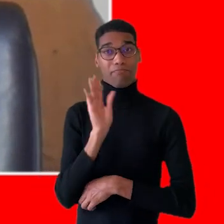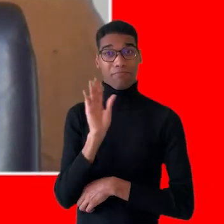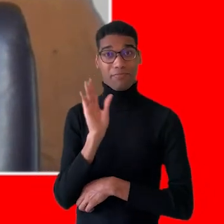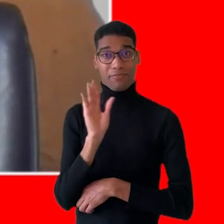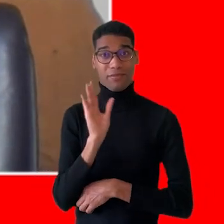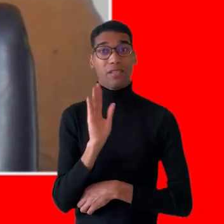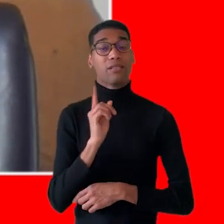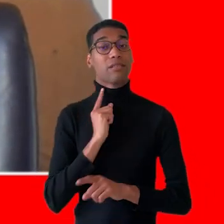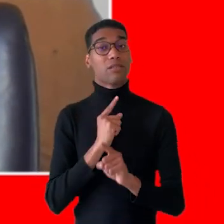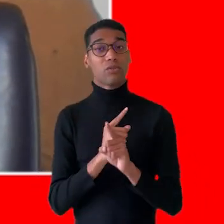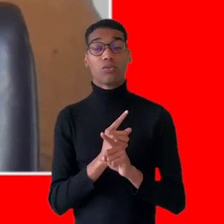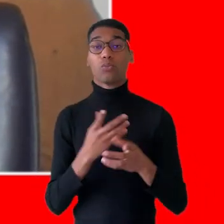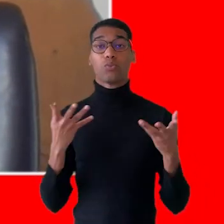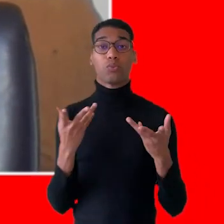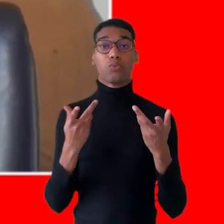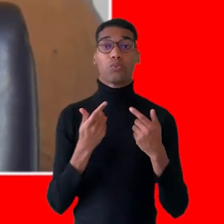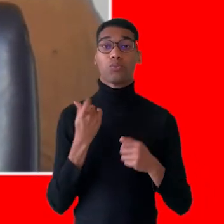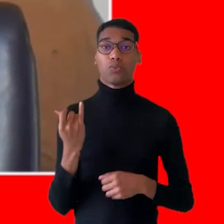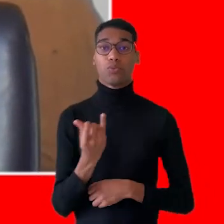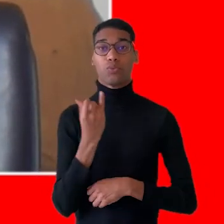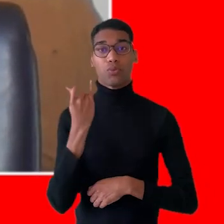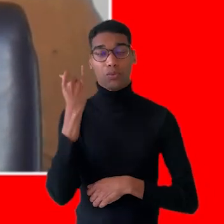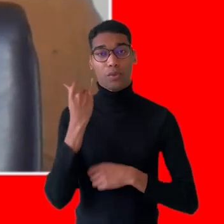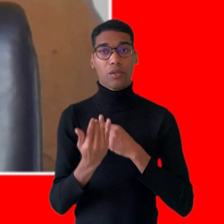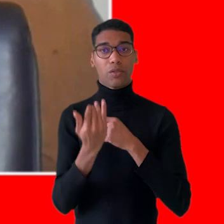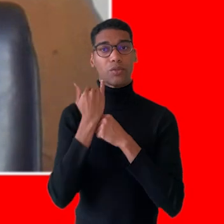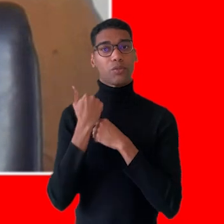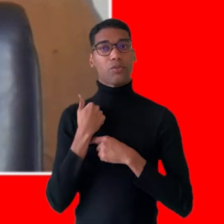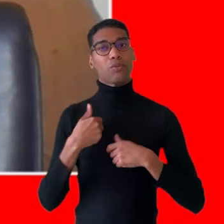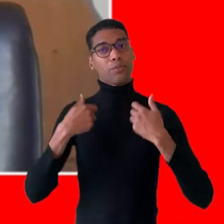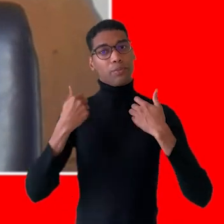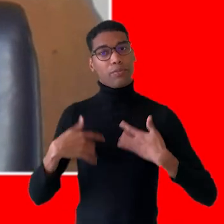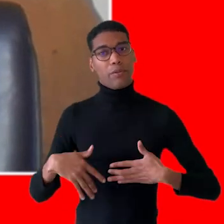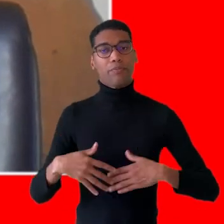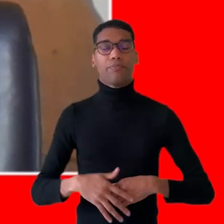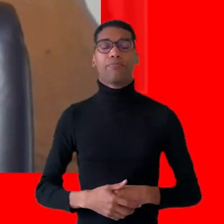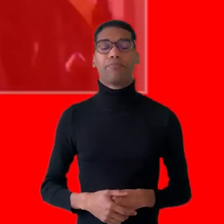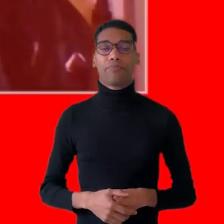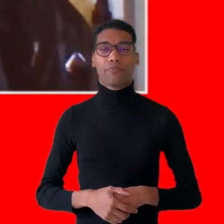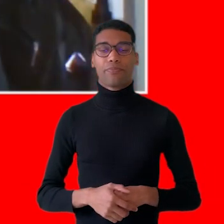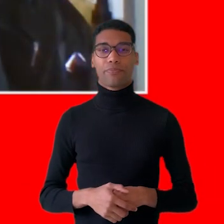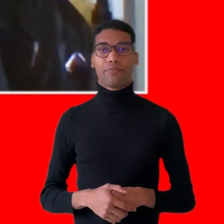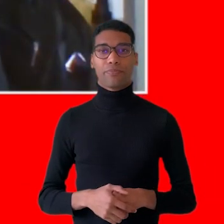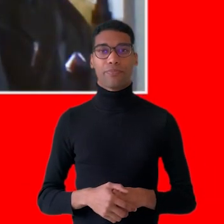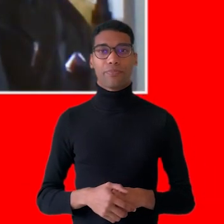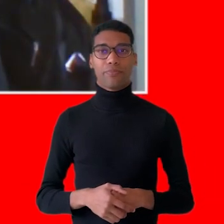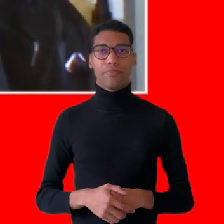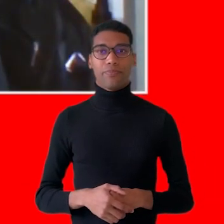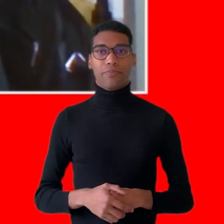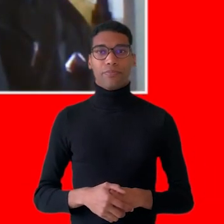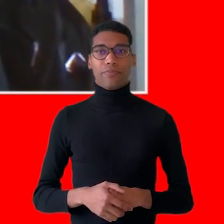despedir, né, deste encontro tão importante, tão reflexivo. Muito obrigada.